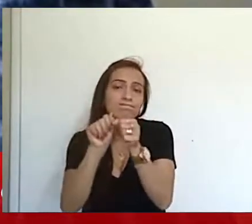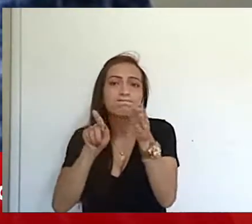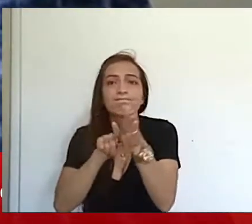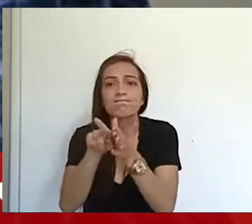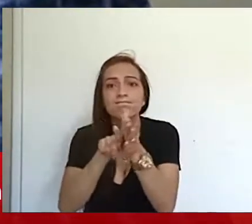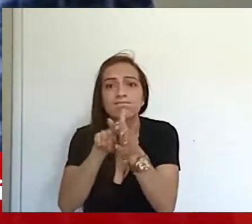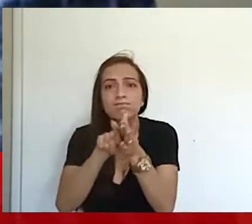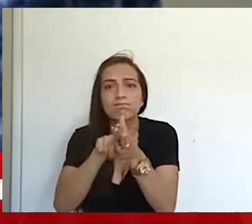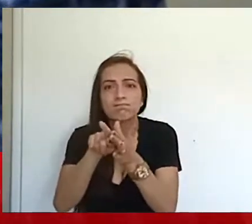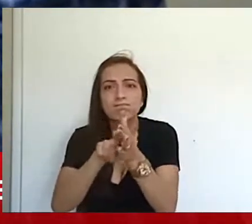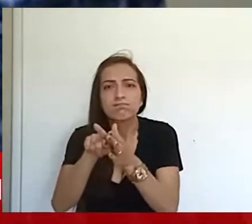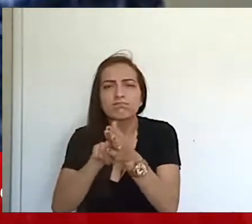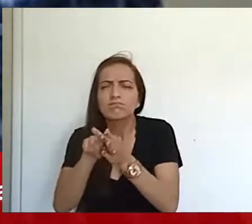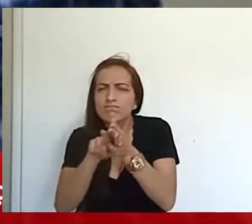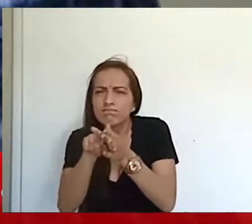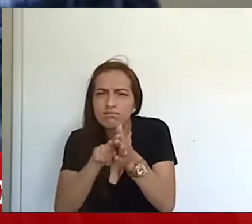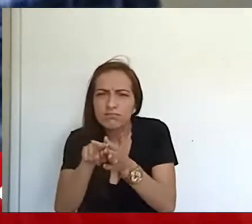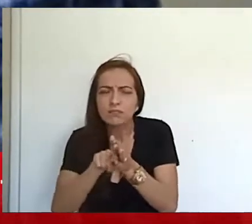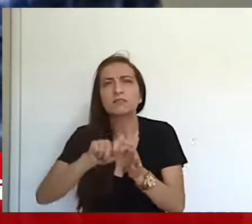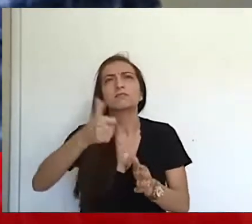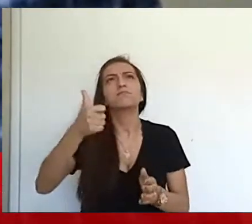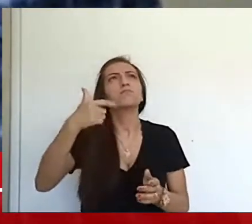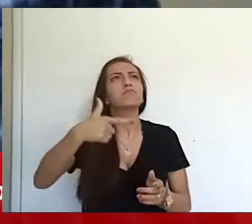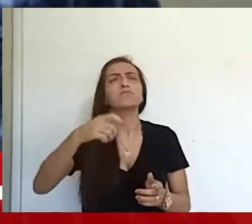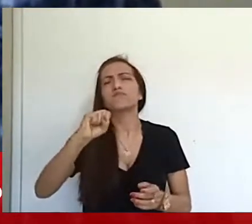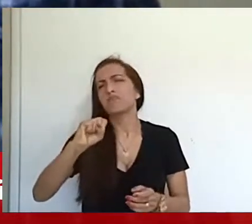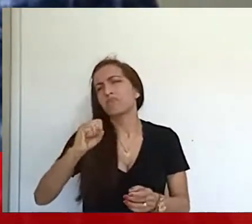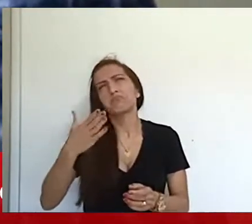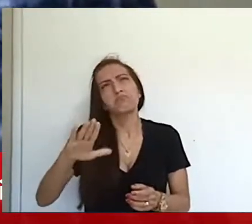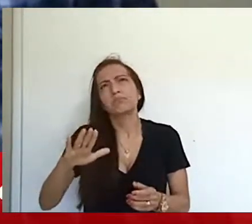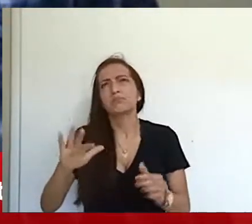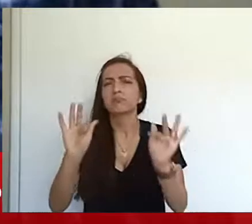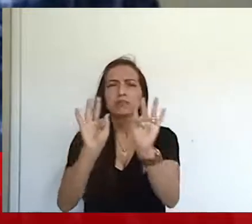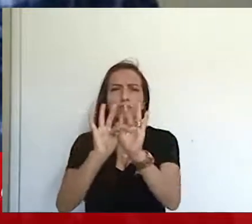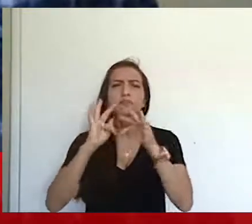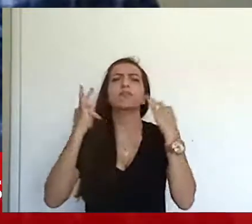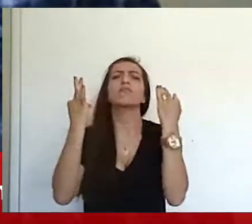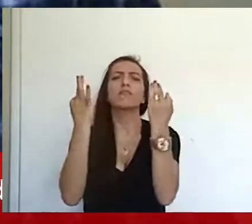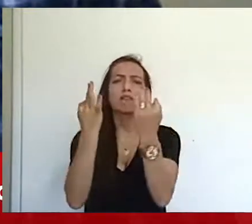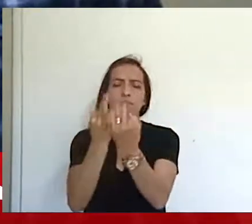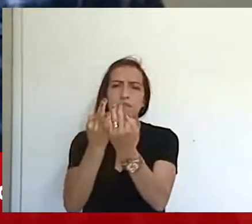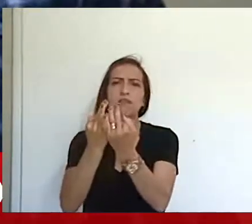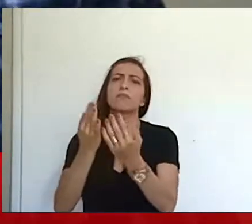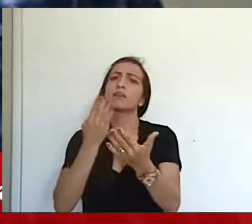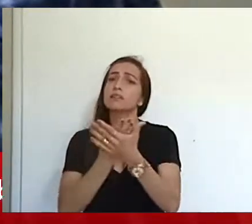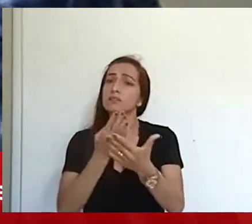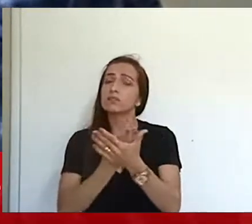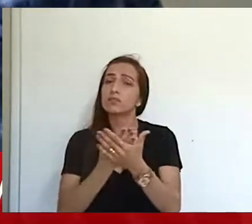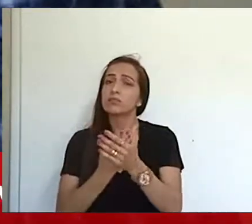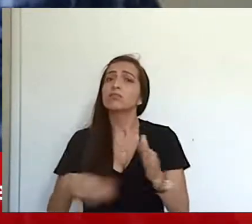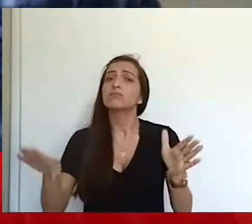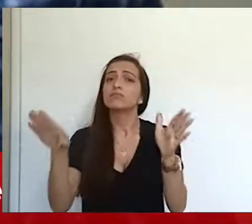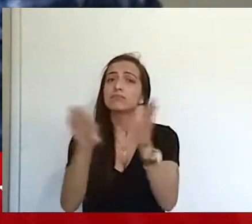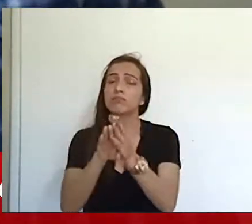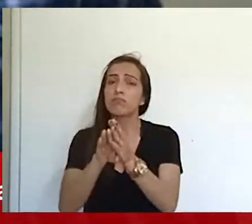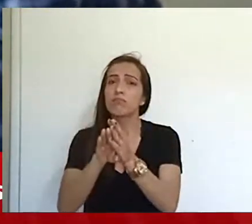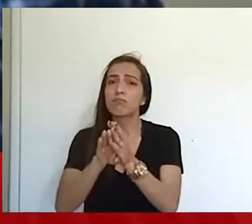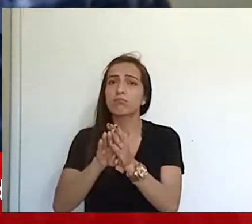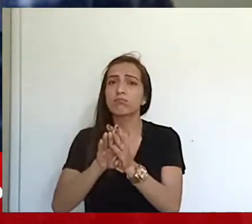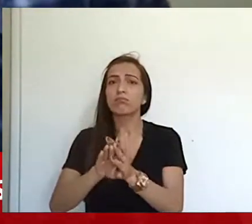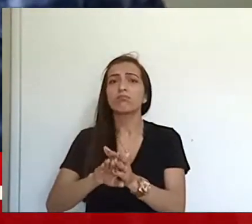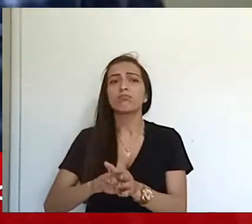com 128 famílias, né, 128 responsáveis de estudantes, e nós chegamos à conclusão do acesso à internet,